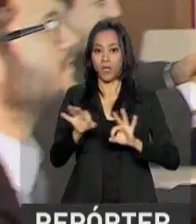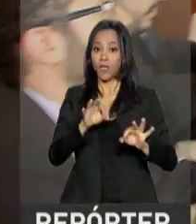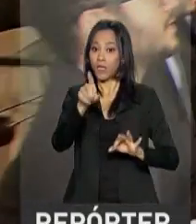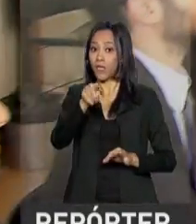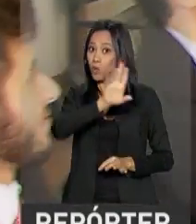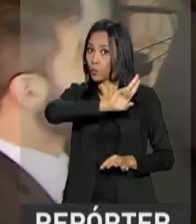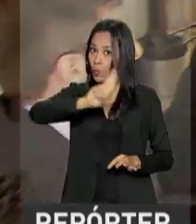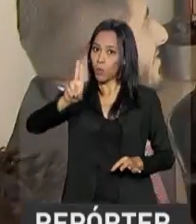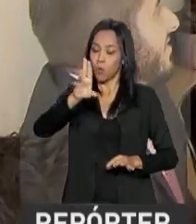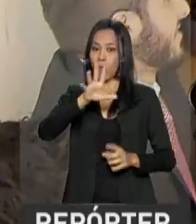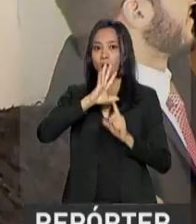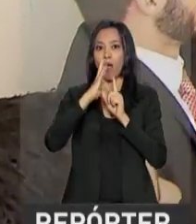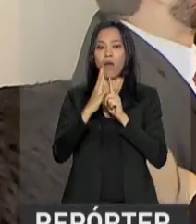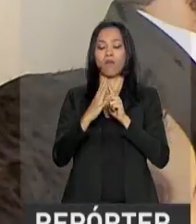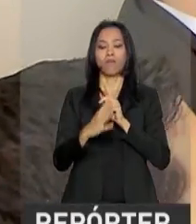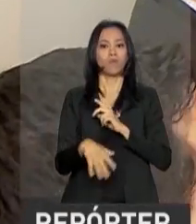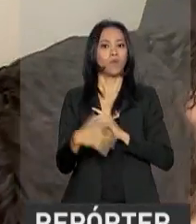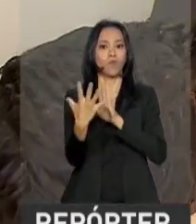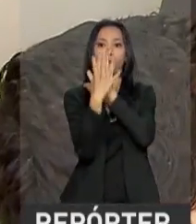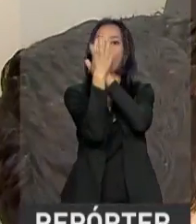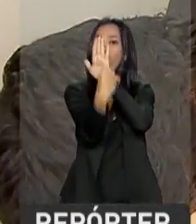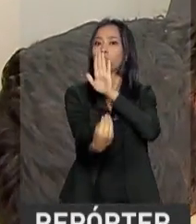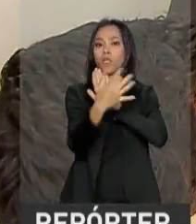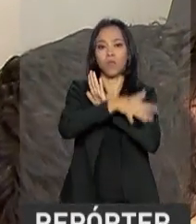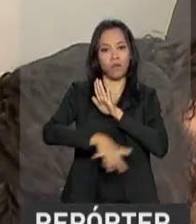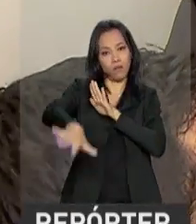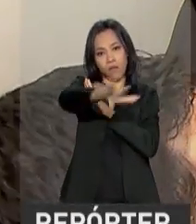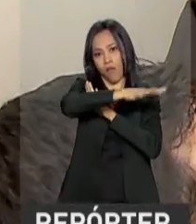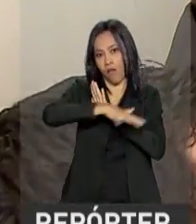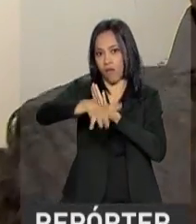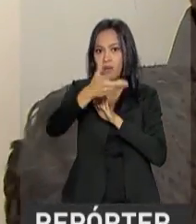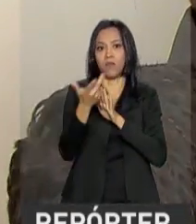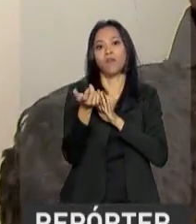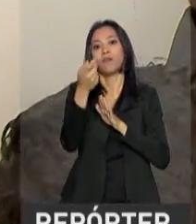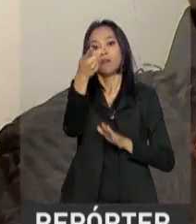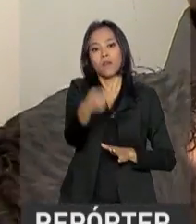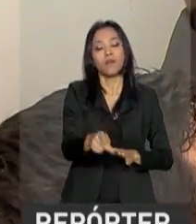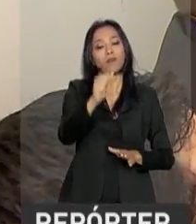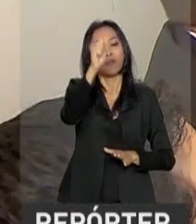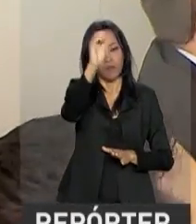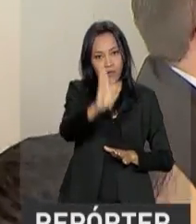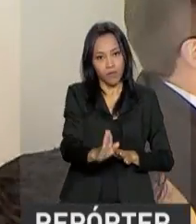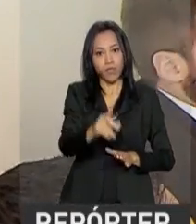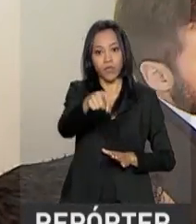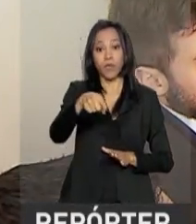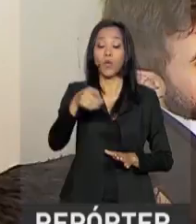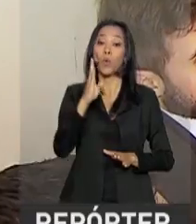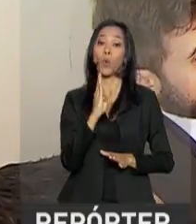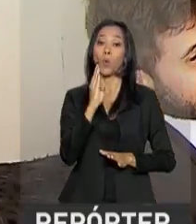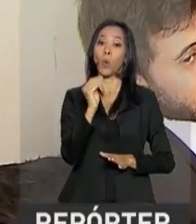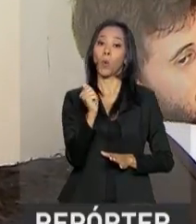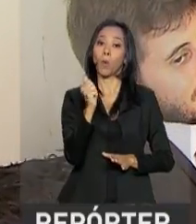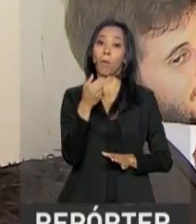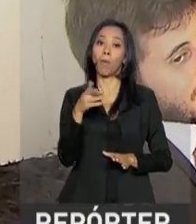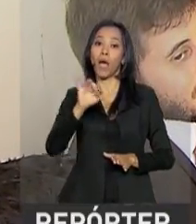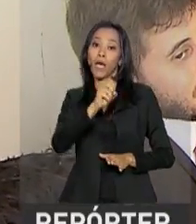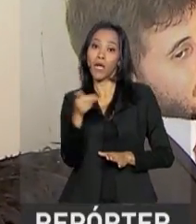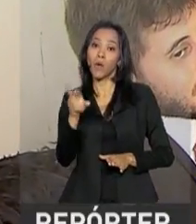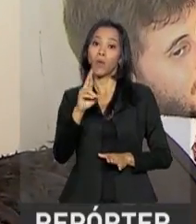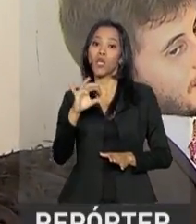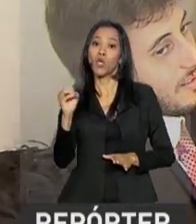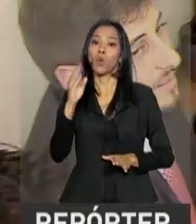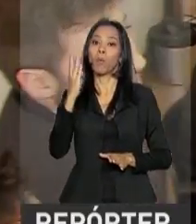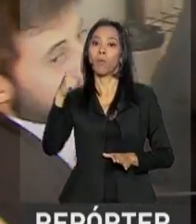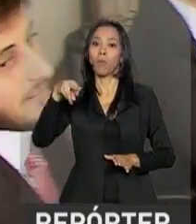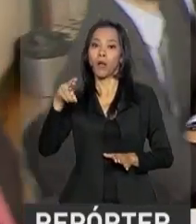nome uma referência ao patrono da diplomacia brasileira, o Barão do Rio Branco, que foi ministro das Relações Exteriores por